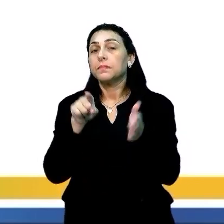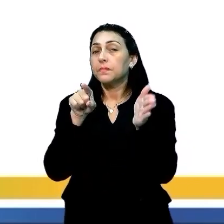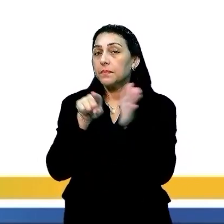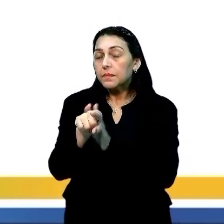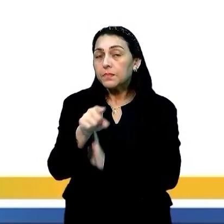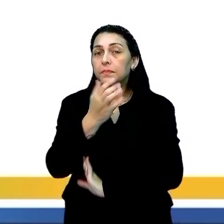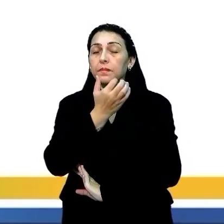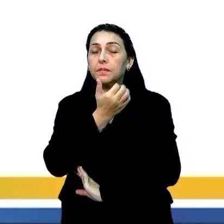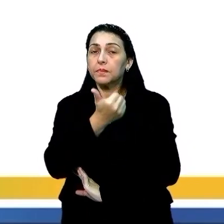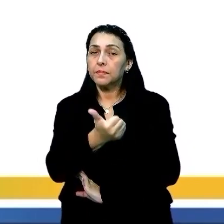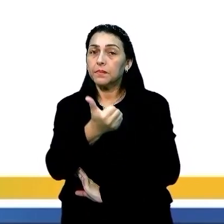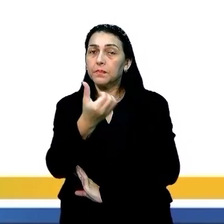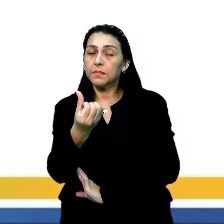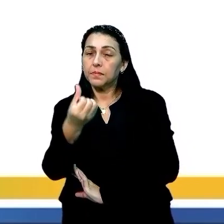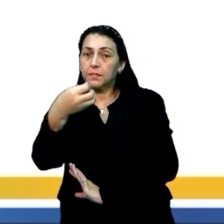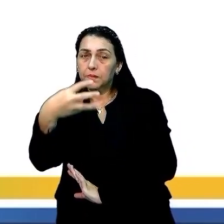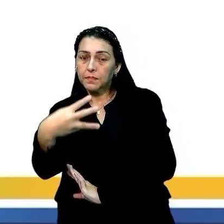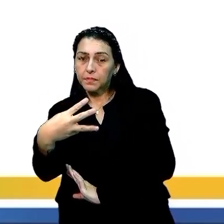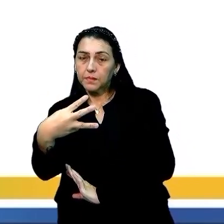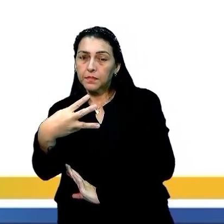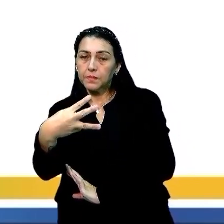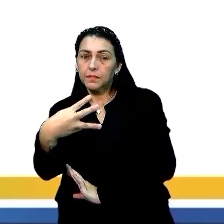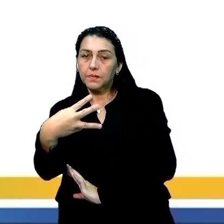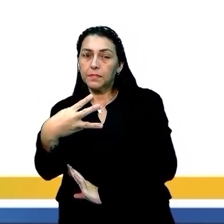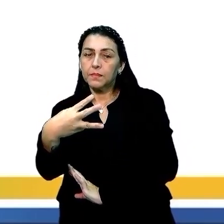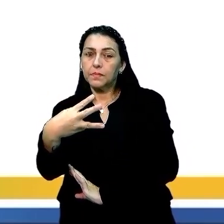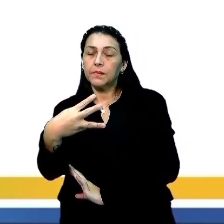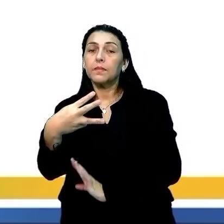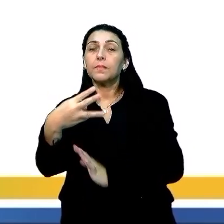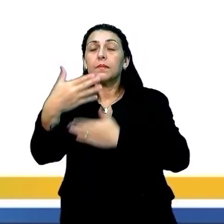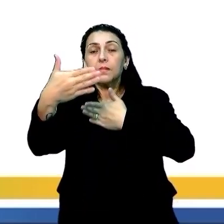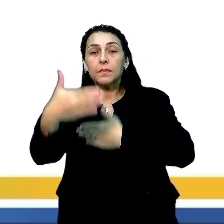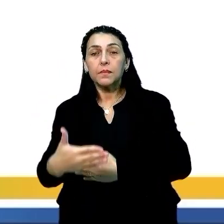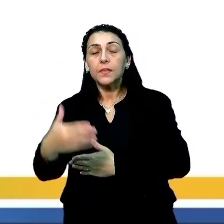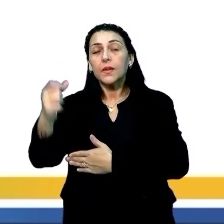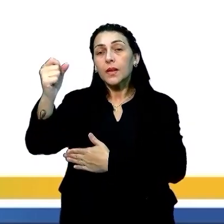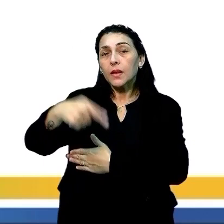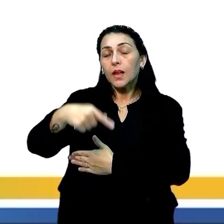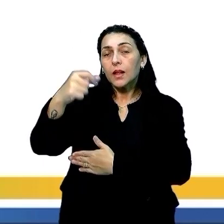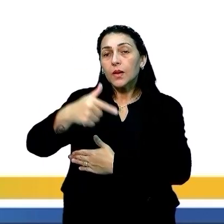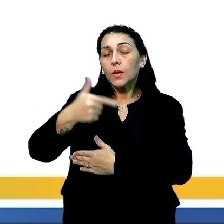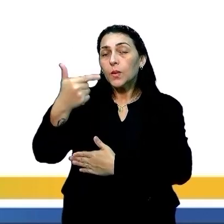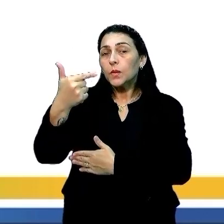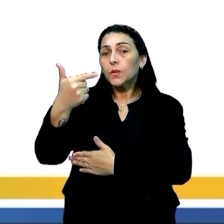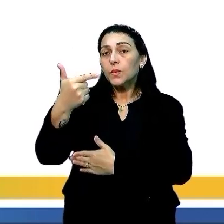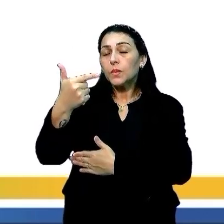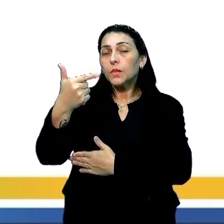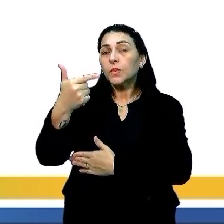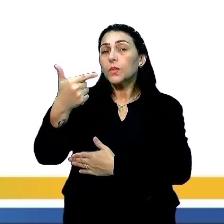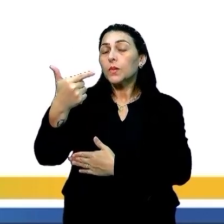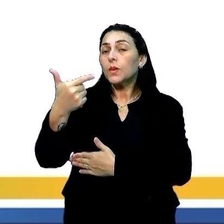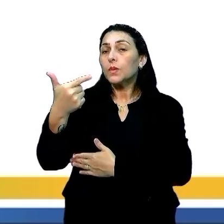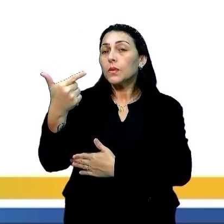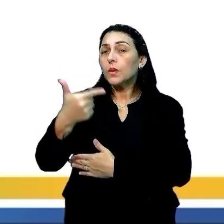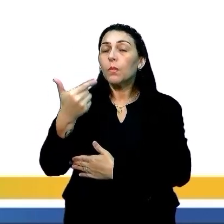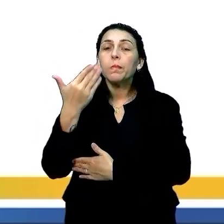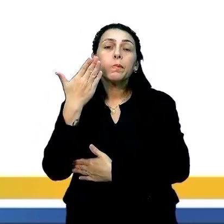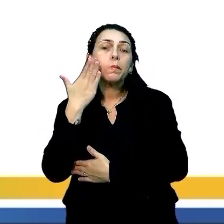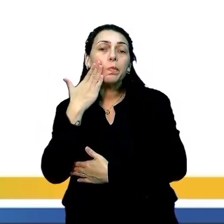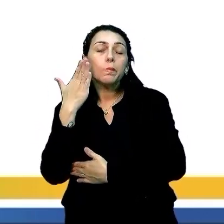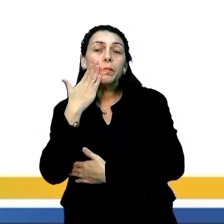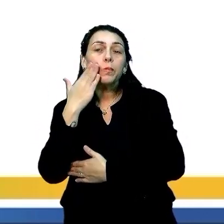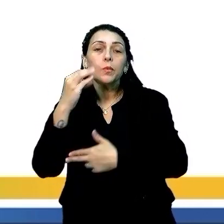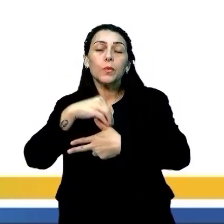Questão 163 da prova azul do segundo dia do Enem